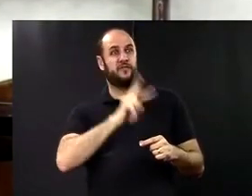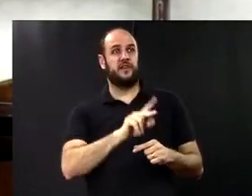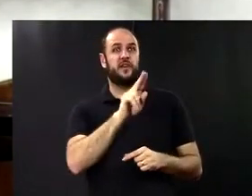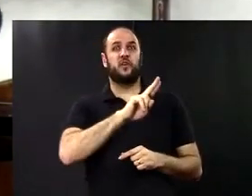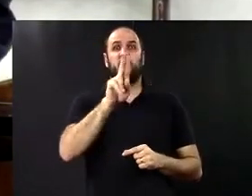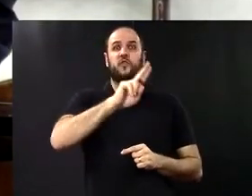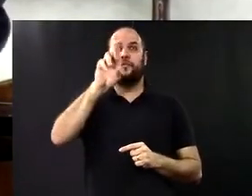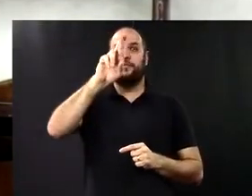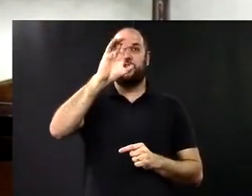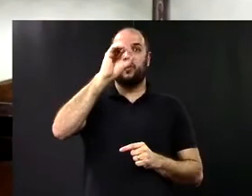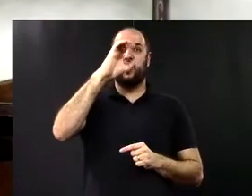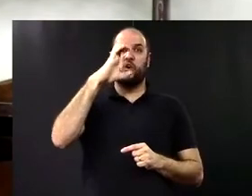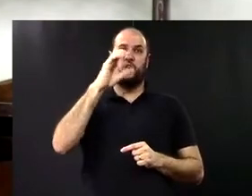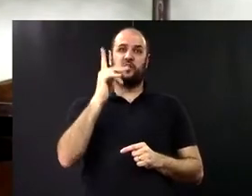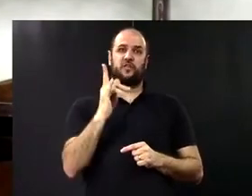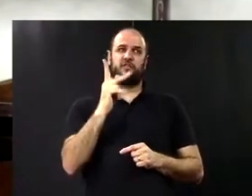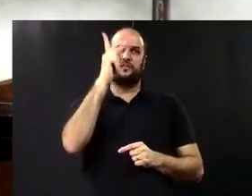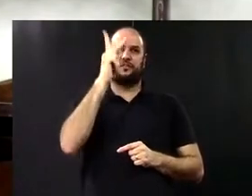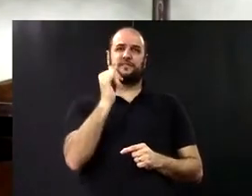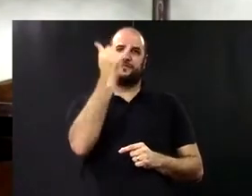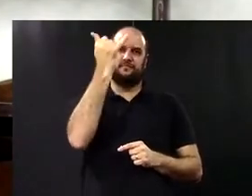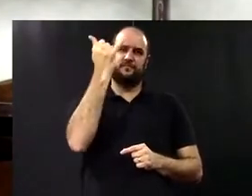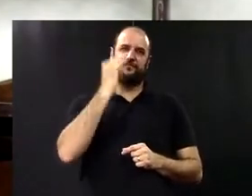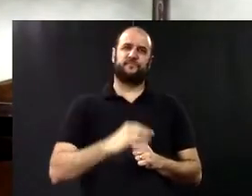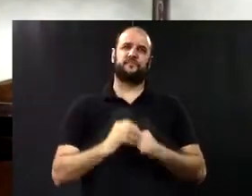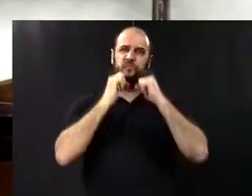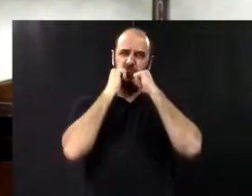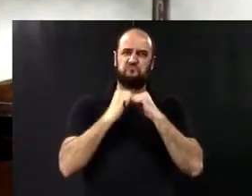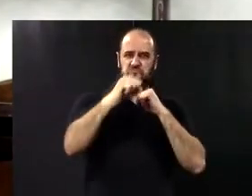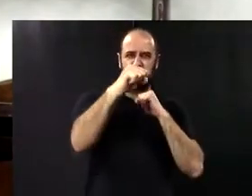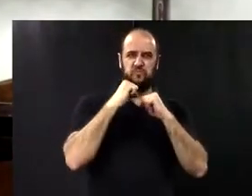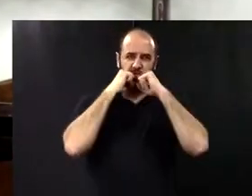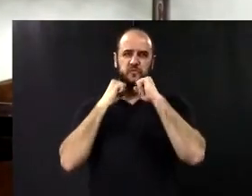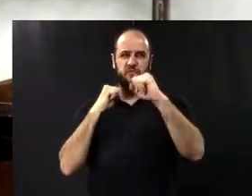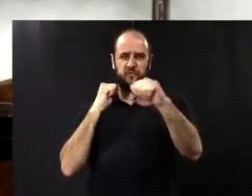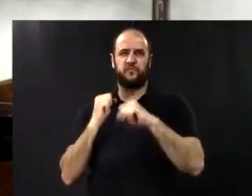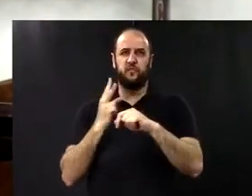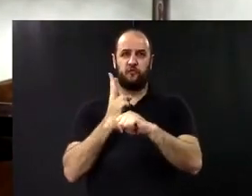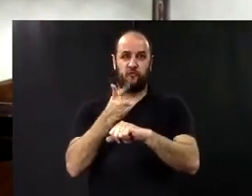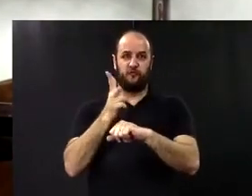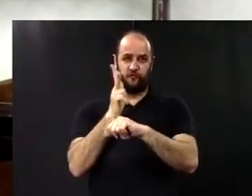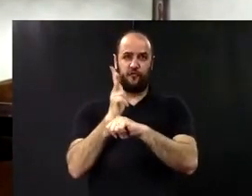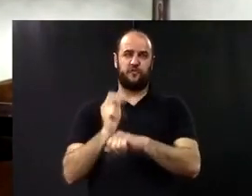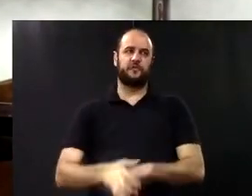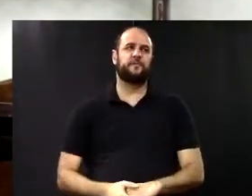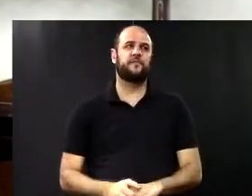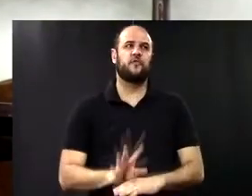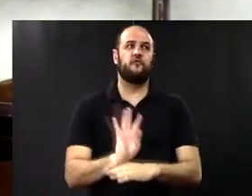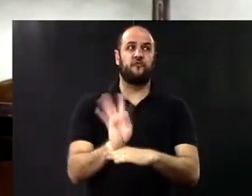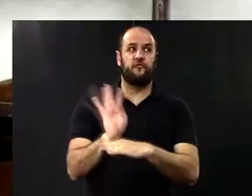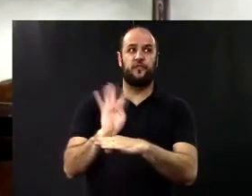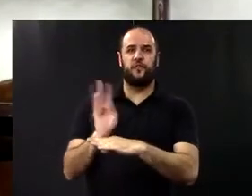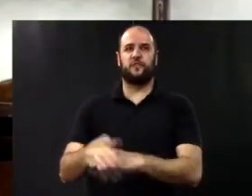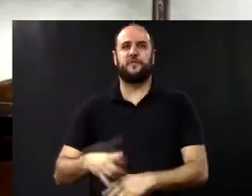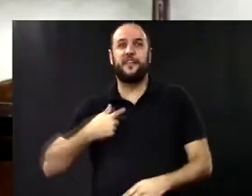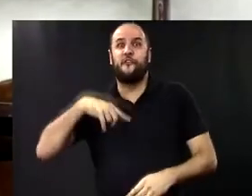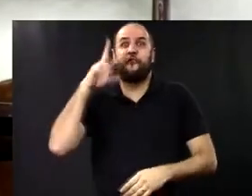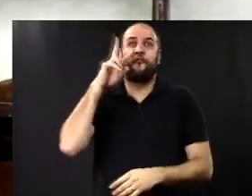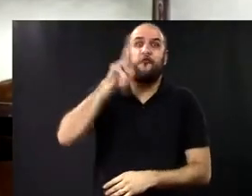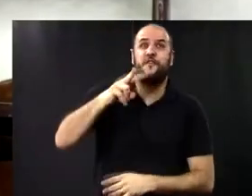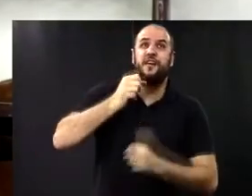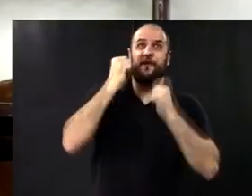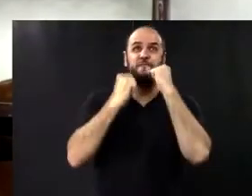Balboa, o grande Rocky Balboa, e queria ali junto, assistindo a luta, queria